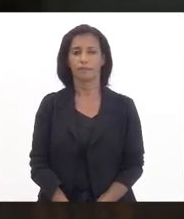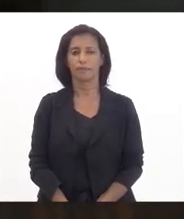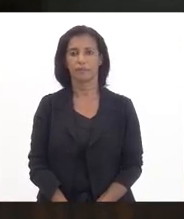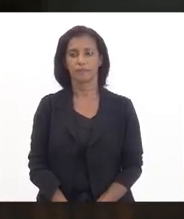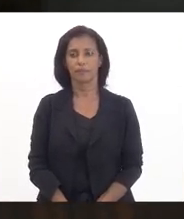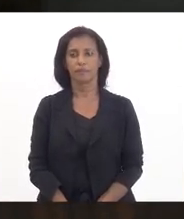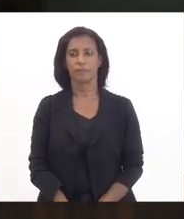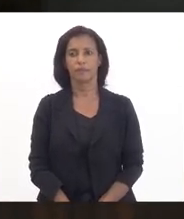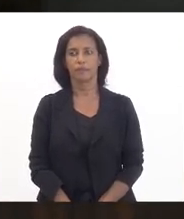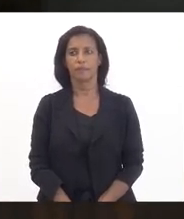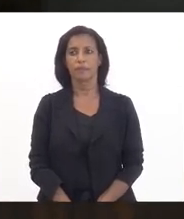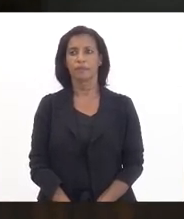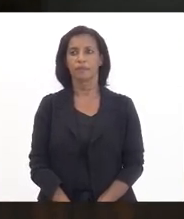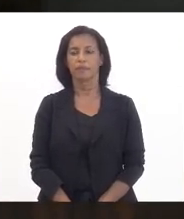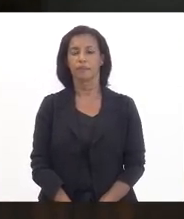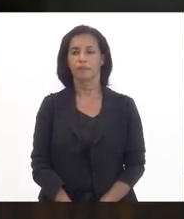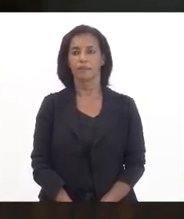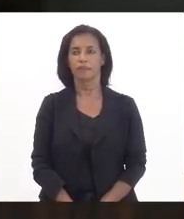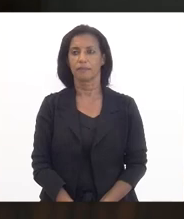Vossa Excelência quer